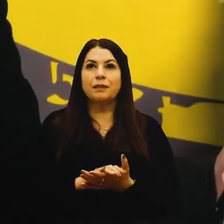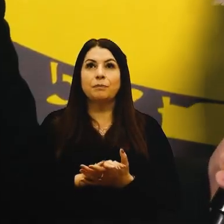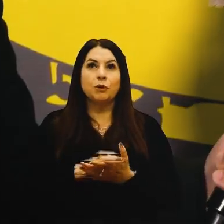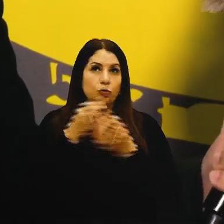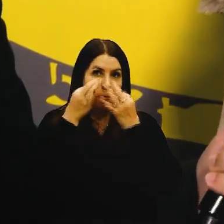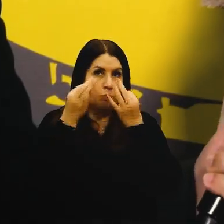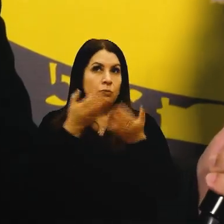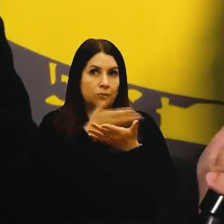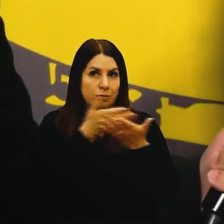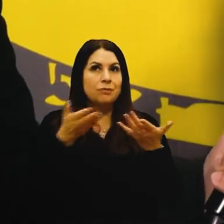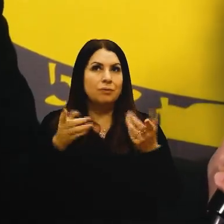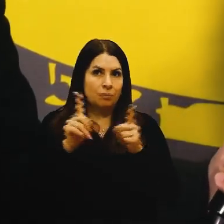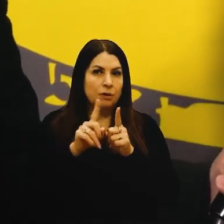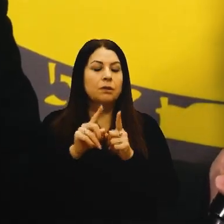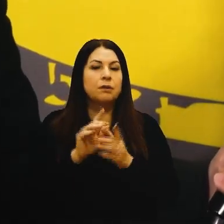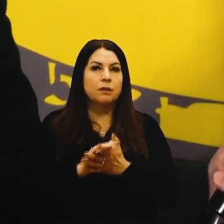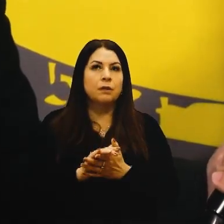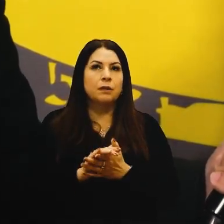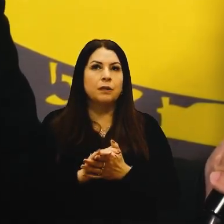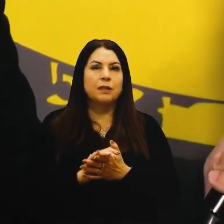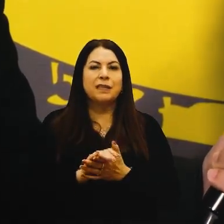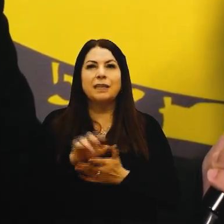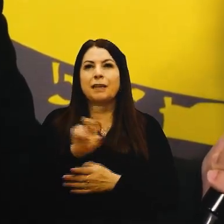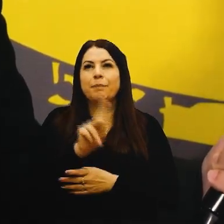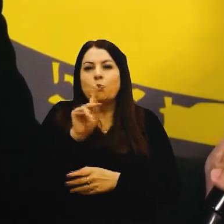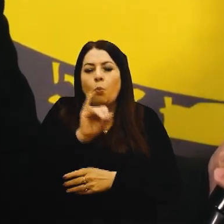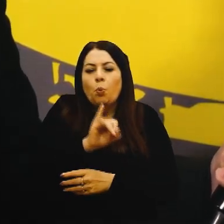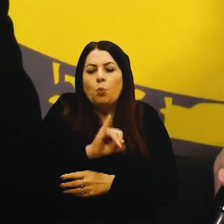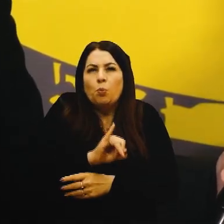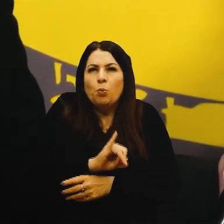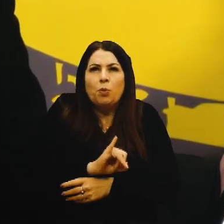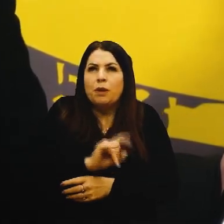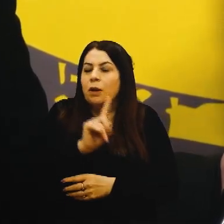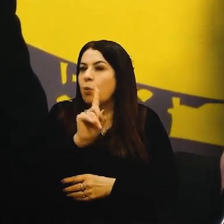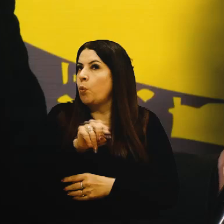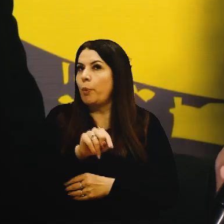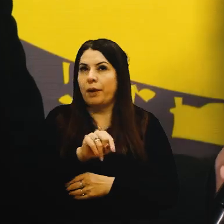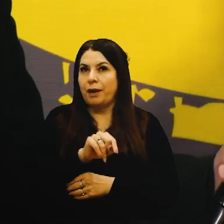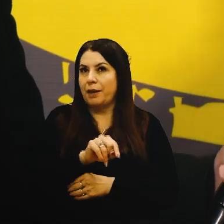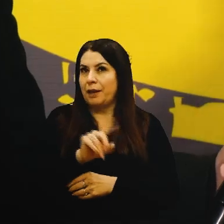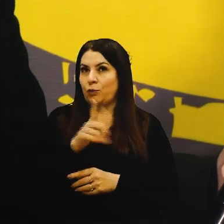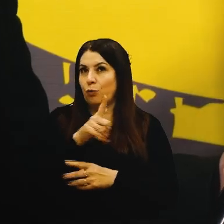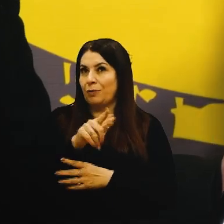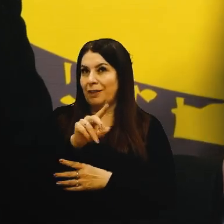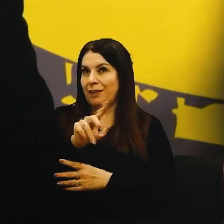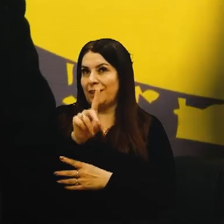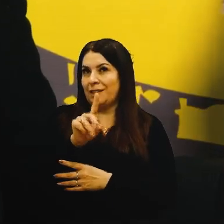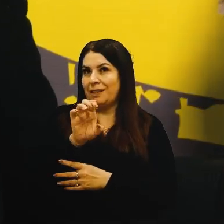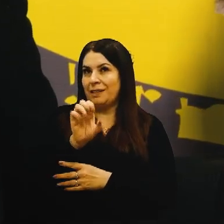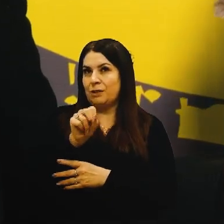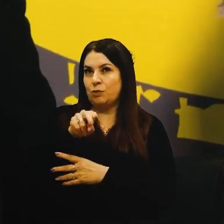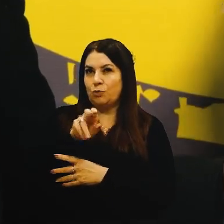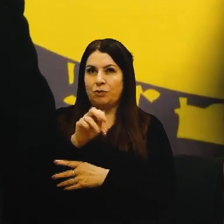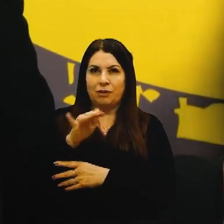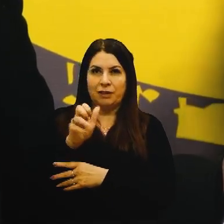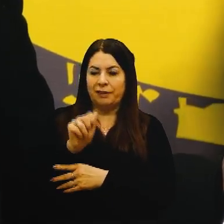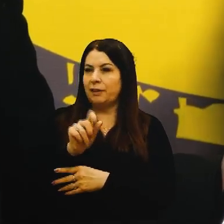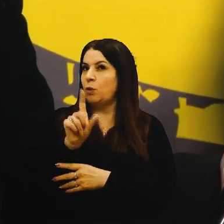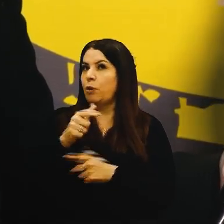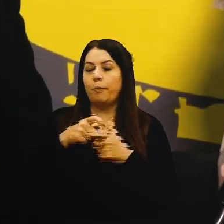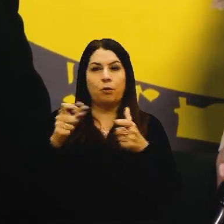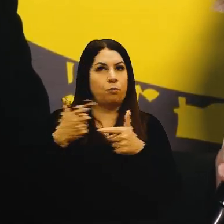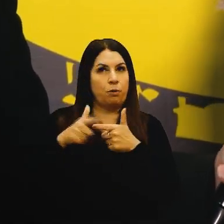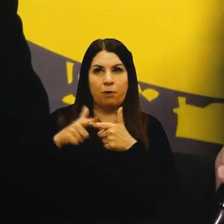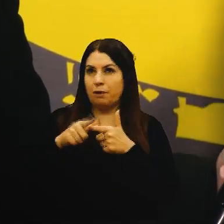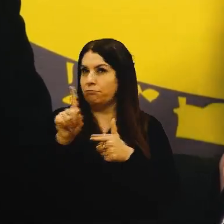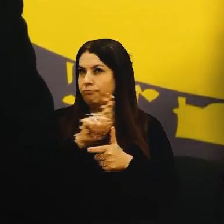muita atenção que a subnutrição hoje não é, ou a desnutrição não é o maior problema